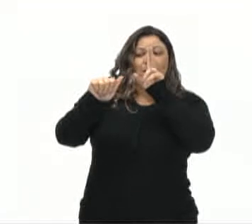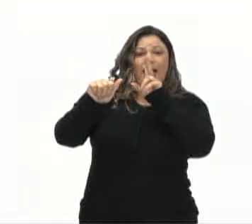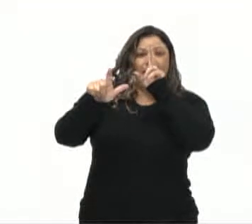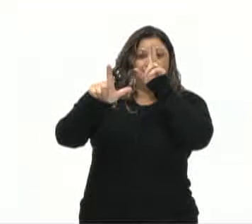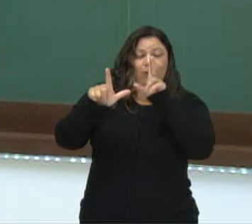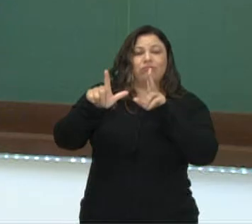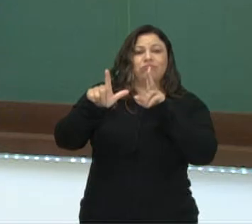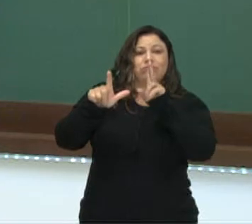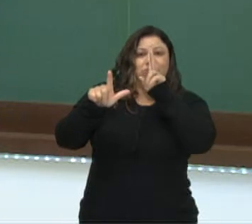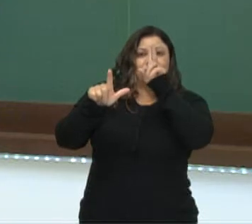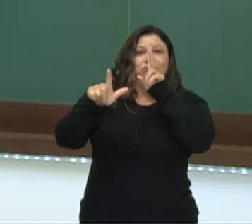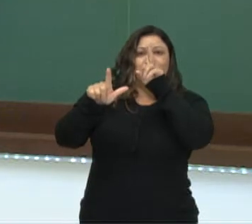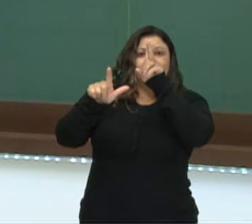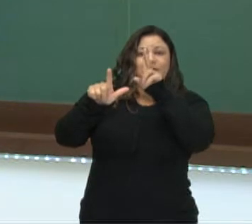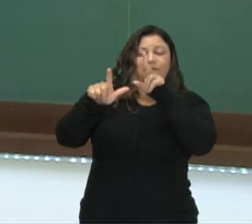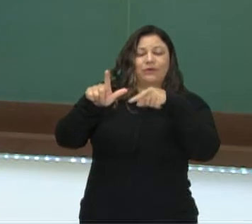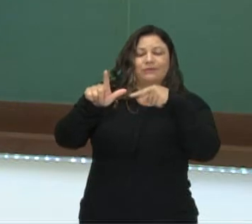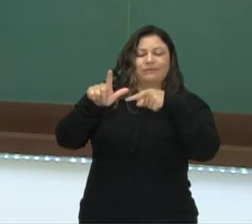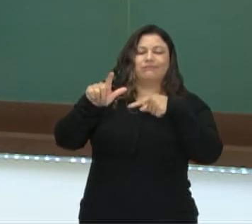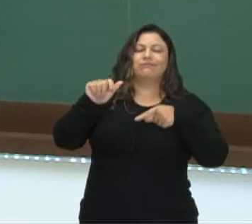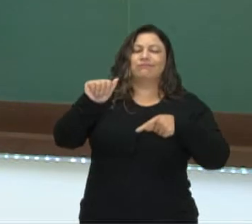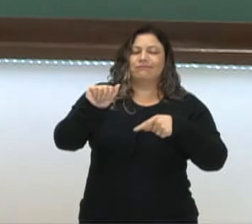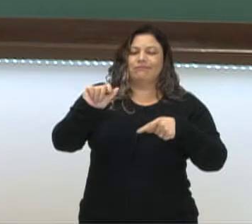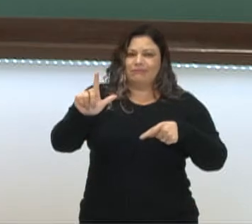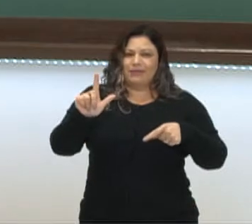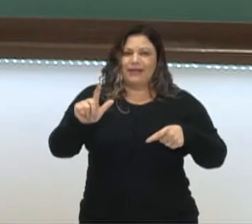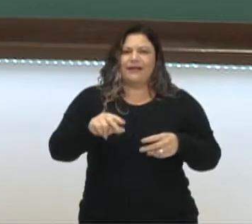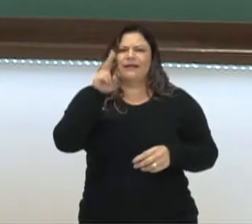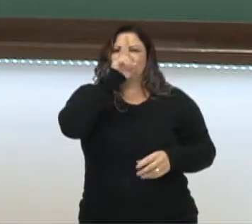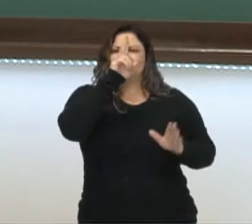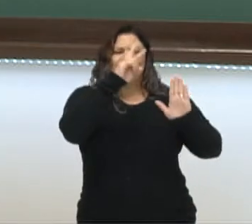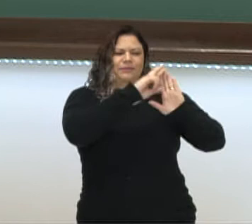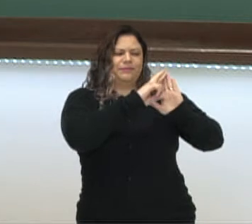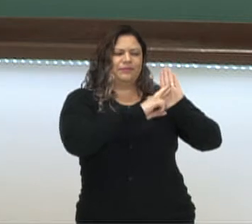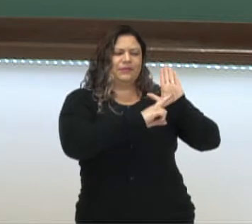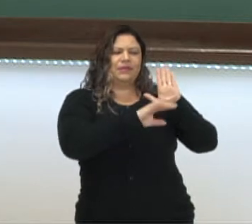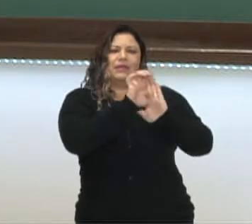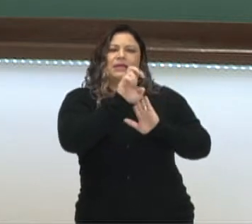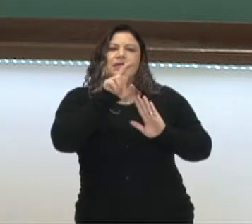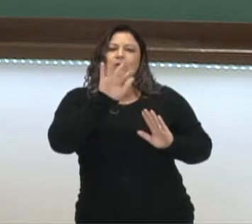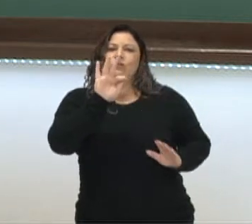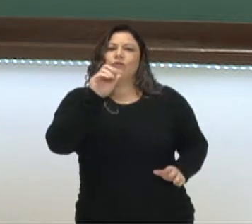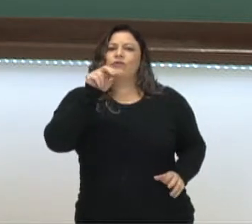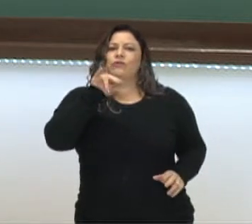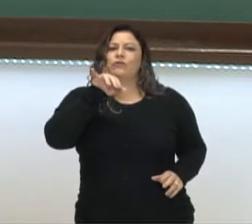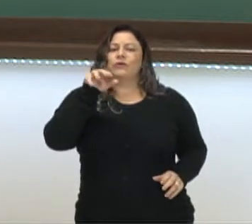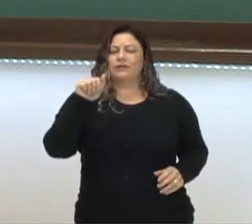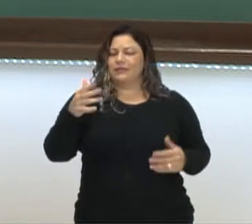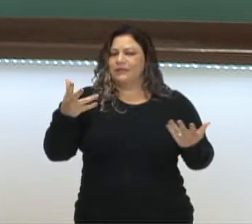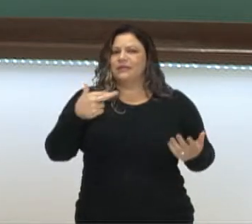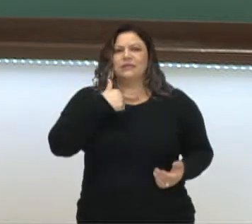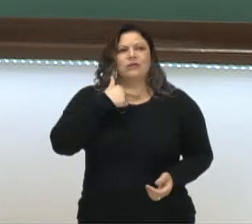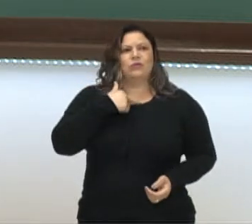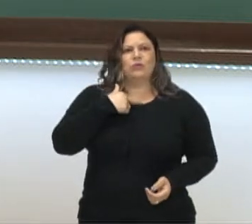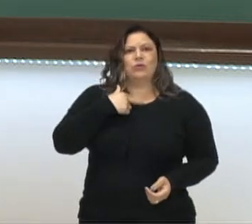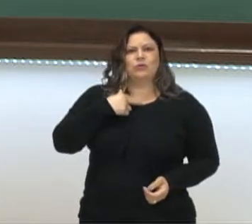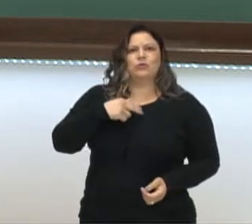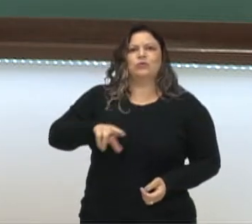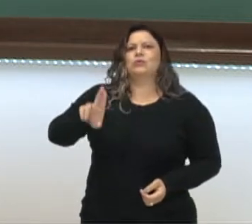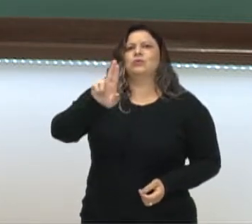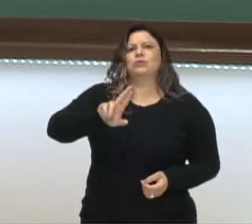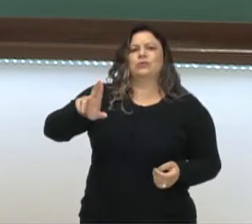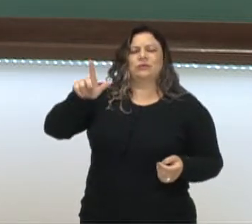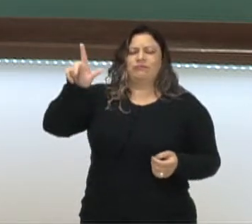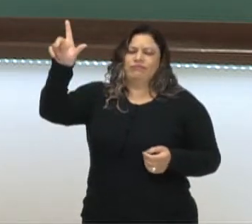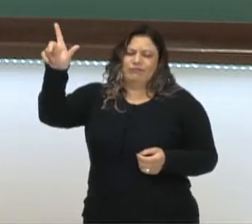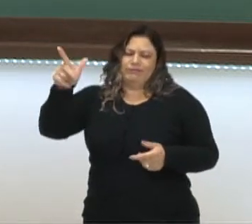a sílaba tônica aqui inicia-se com A. Lembram-se da regra de eufonia? Não podemos utilizar la alma, porque